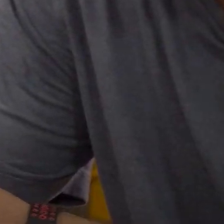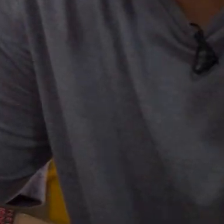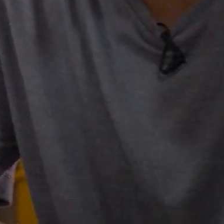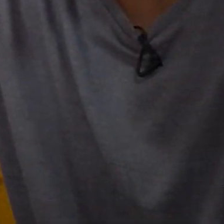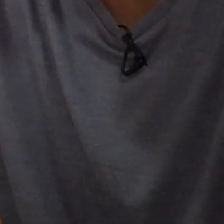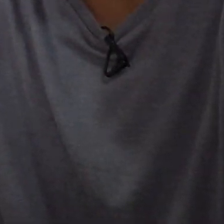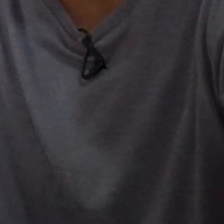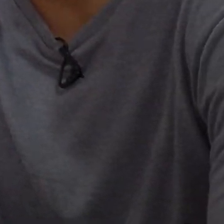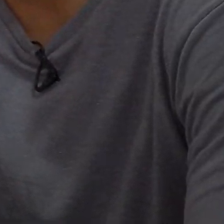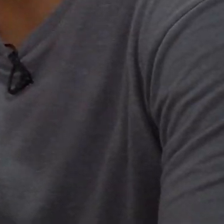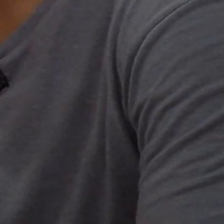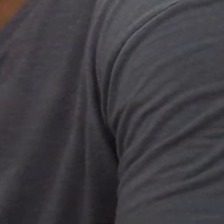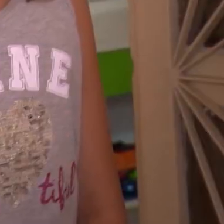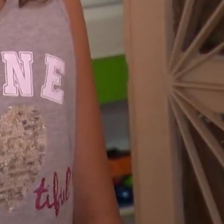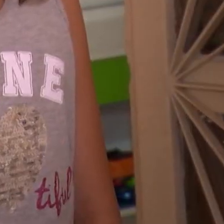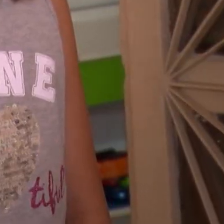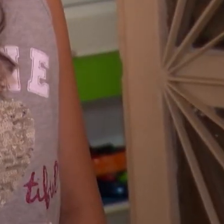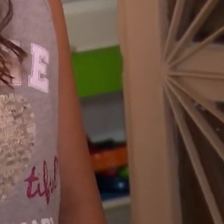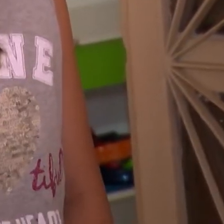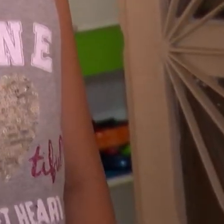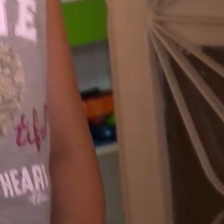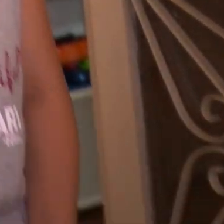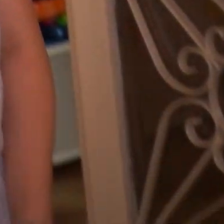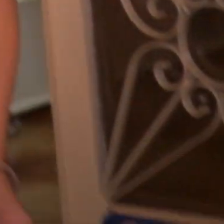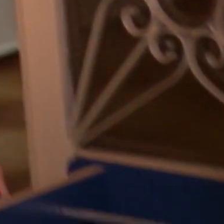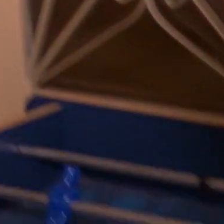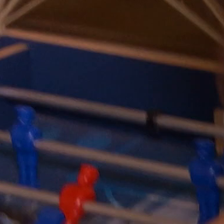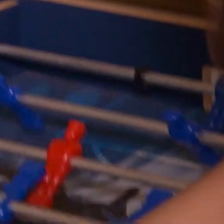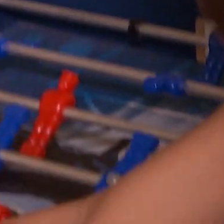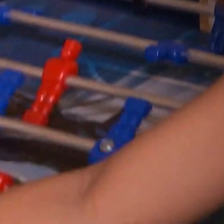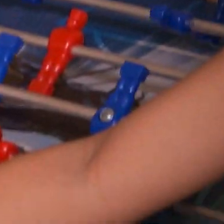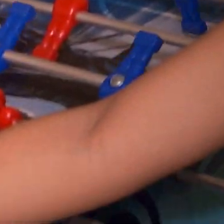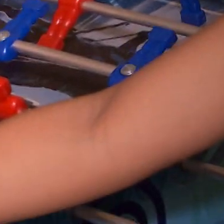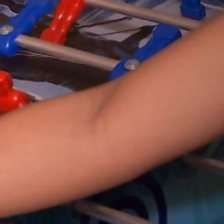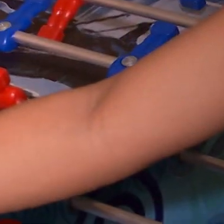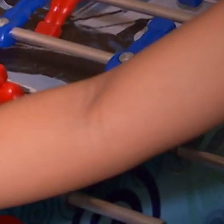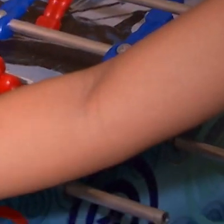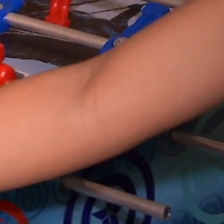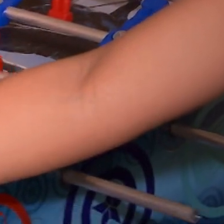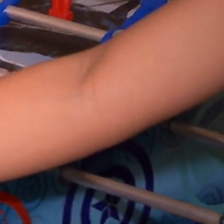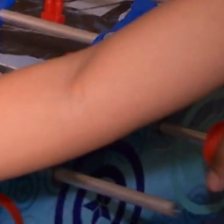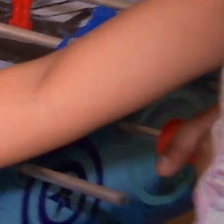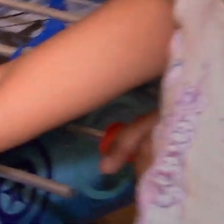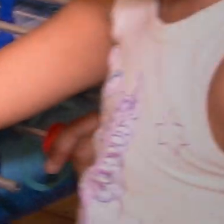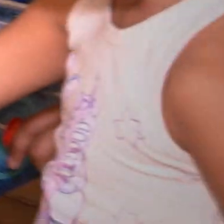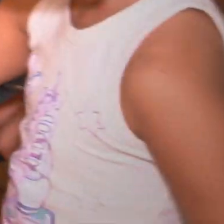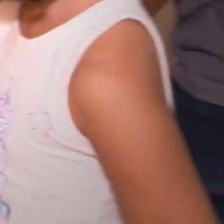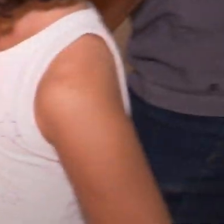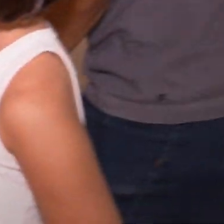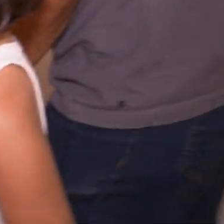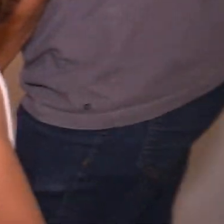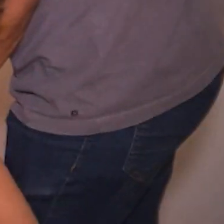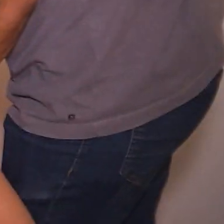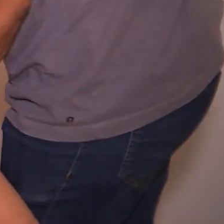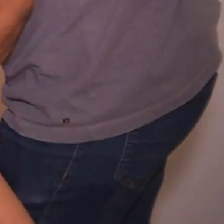força que chegar. Eu posso com todo tipo de força que